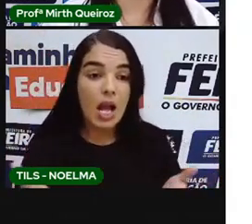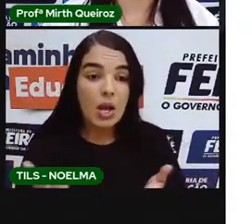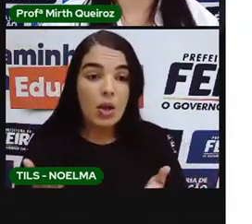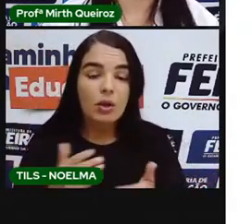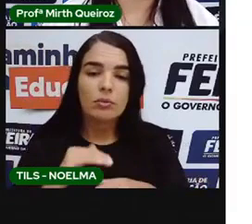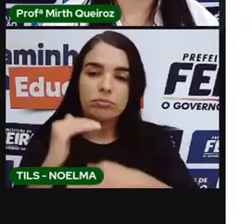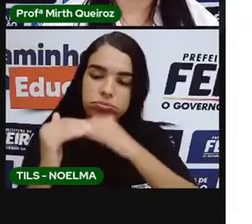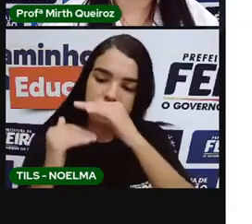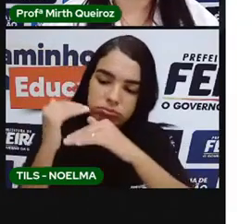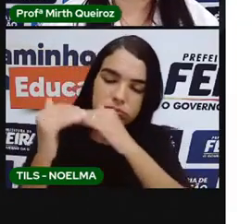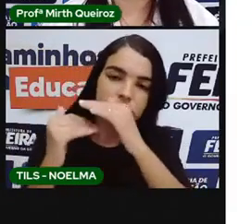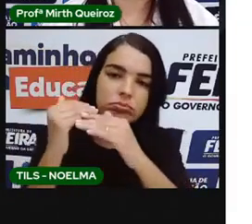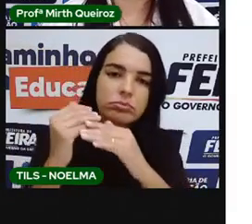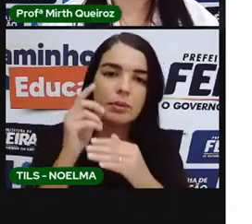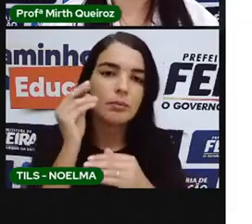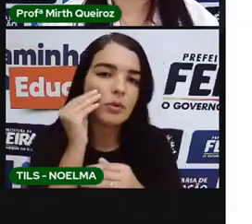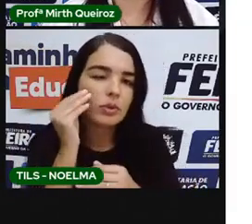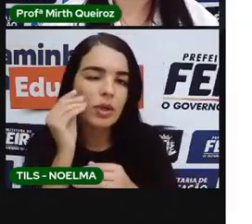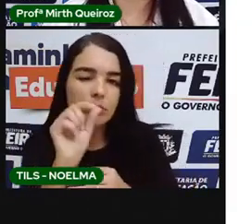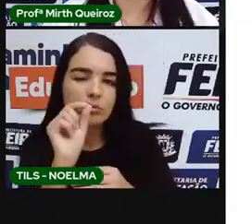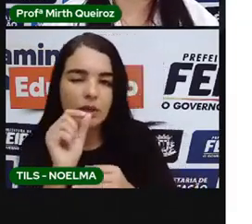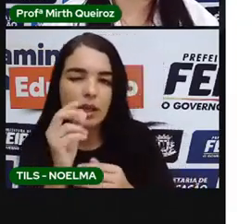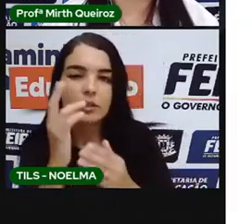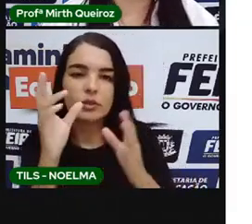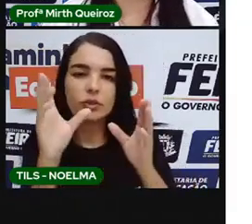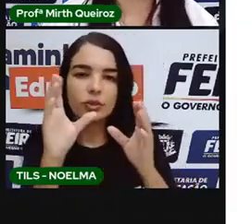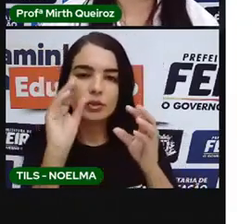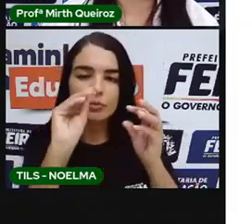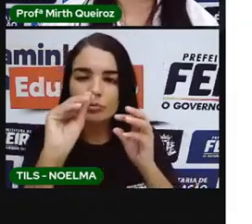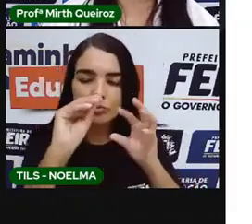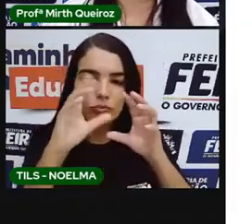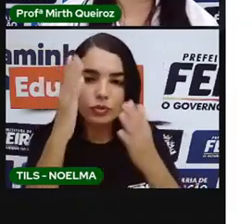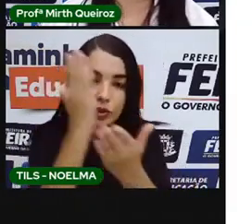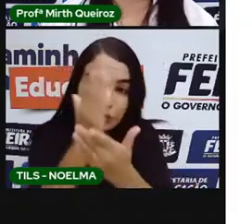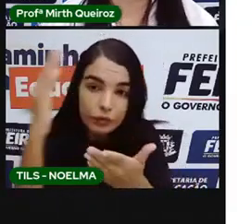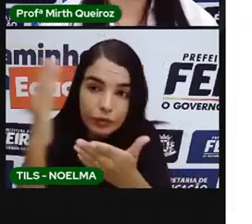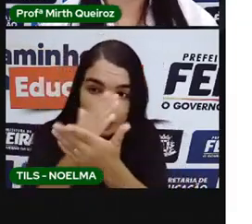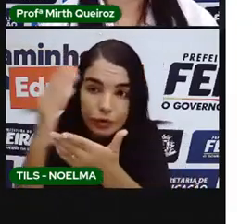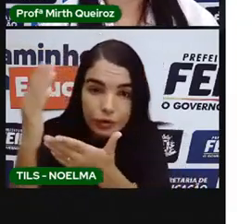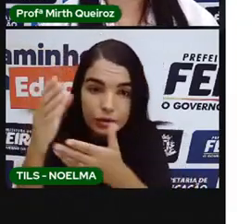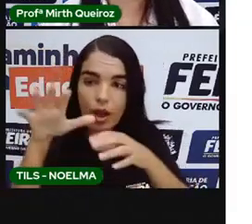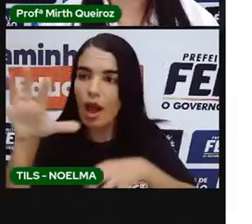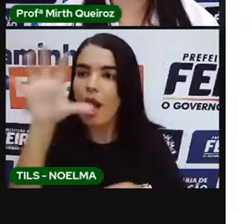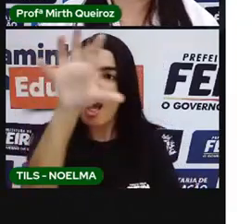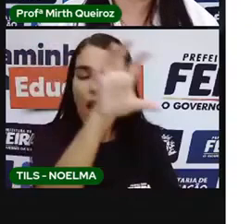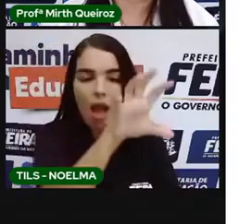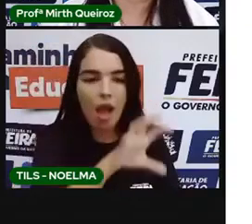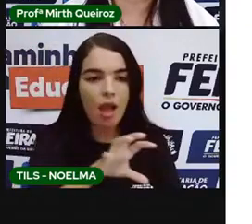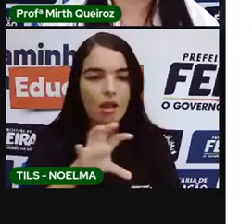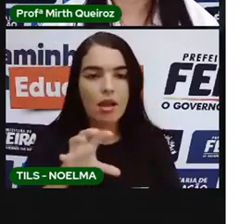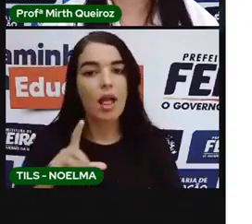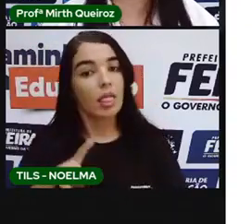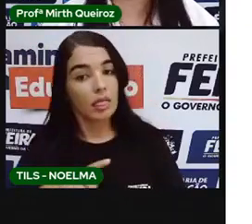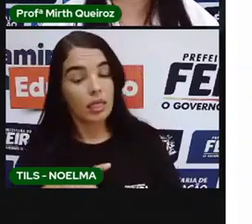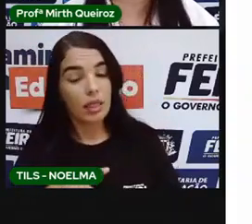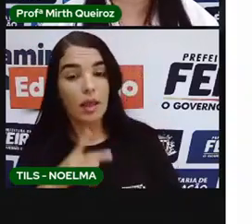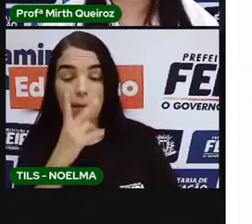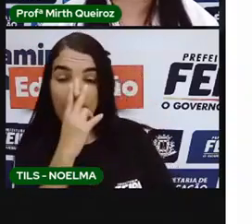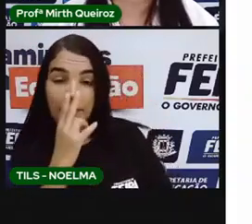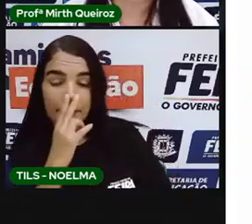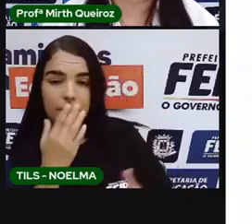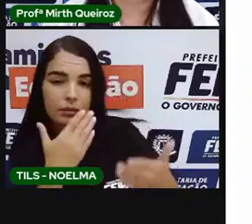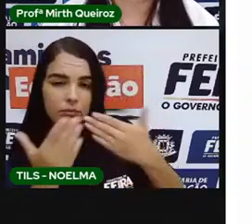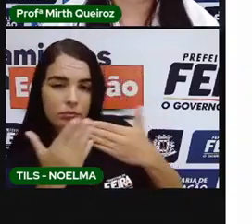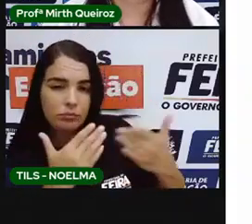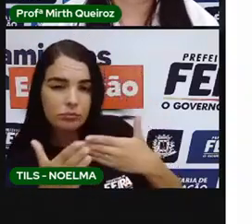Conforme está dividido esse mapa político, né, dessas regiões, as regiões elas também se assemelham em algumas características, como, por